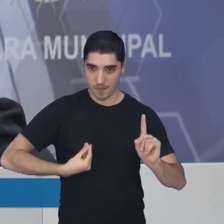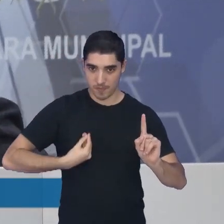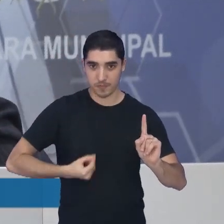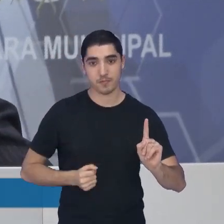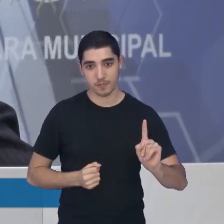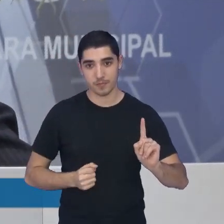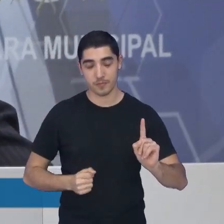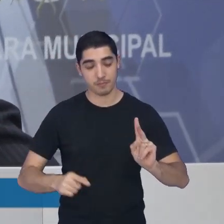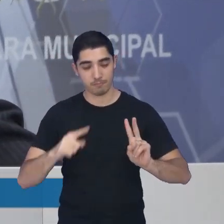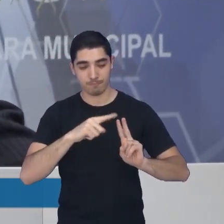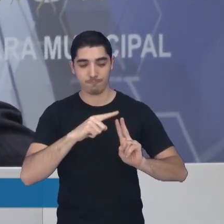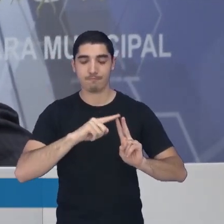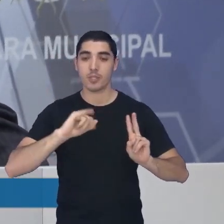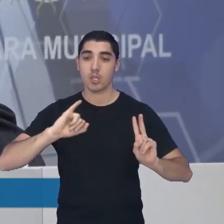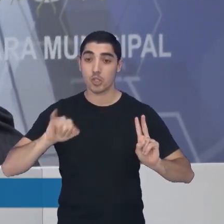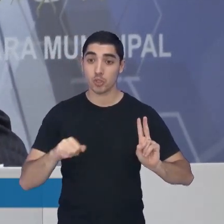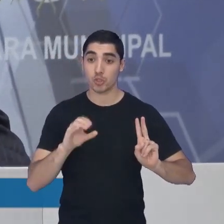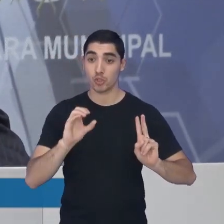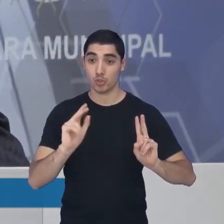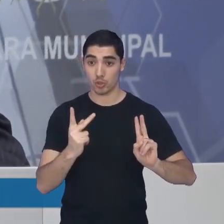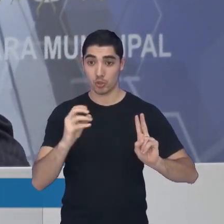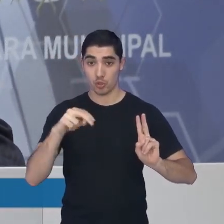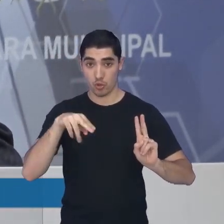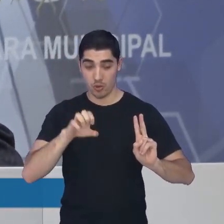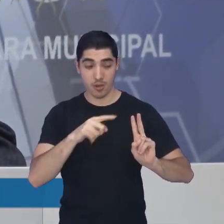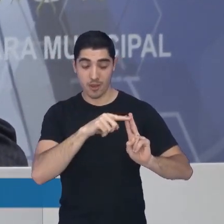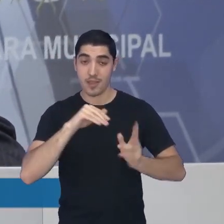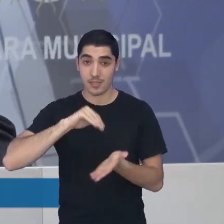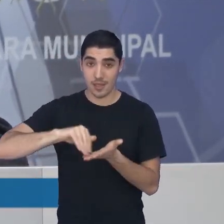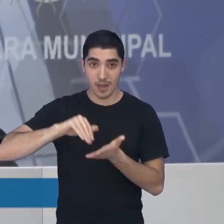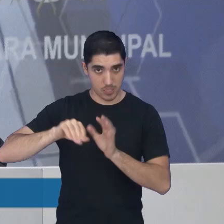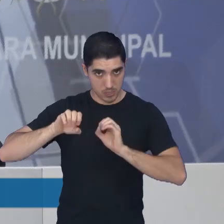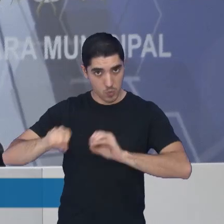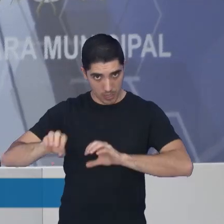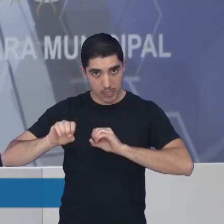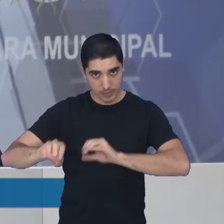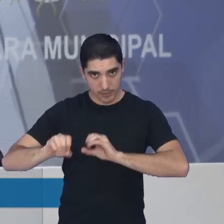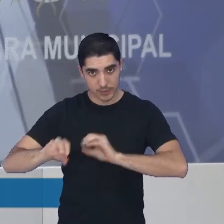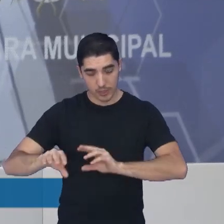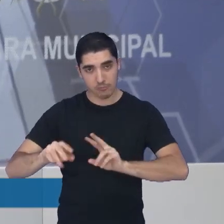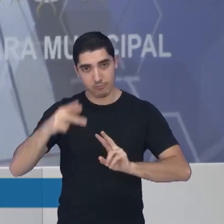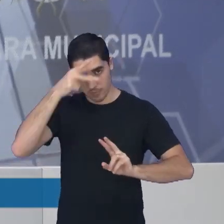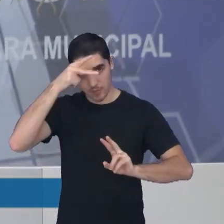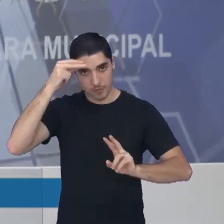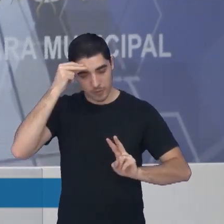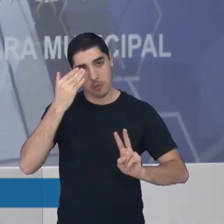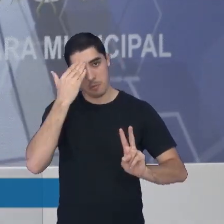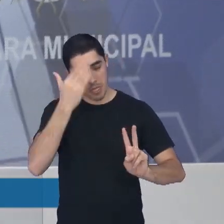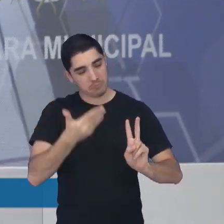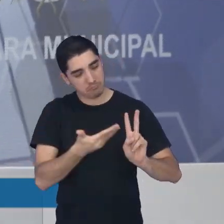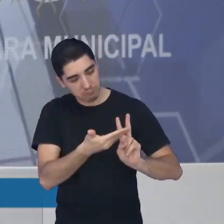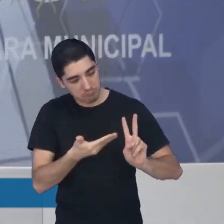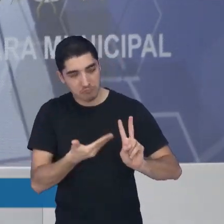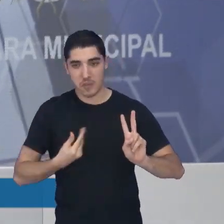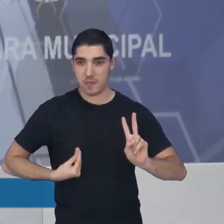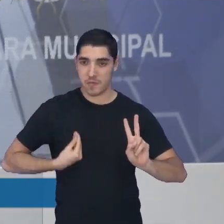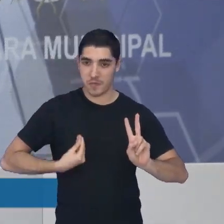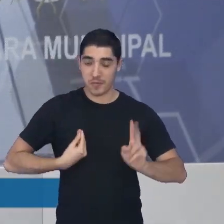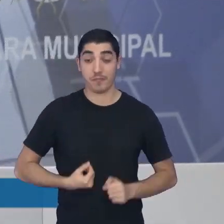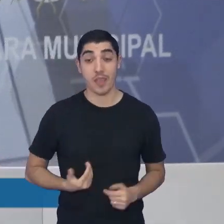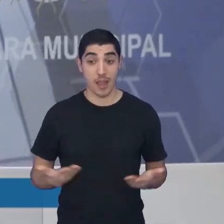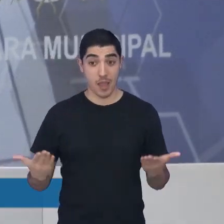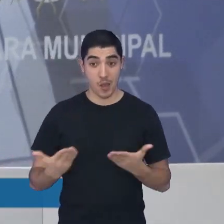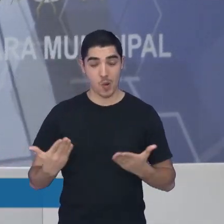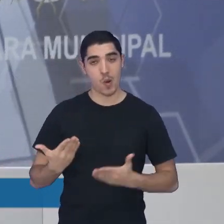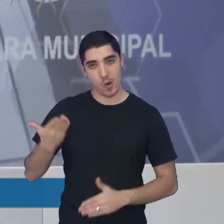senhor Johnny Santos, secretário de Educação e Cidadania. Muito obrigado pela presença. Com a palavra,